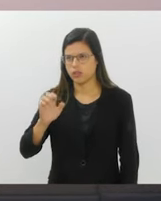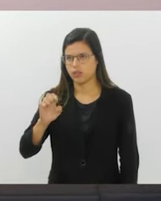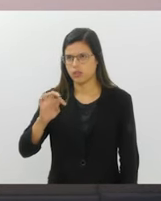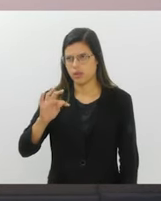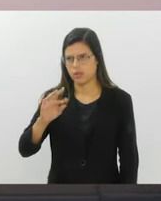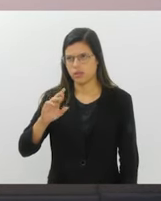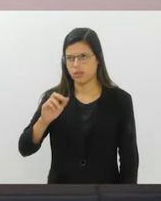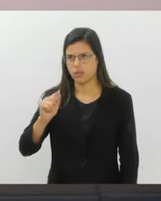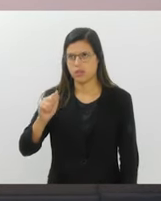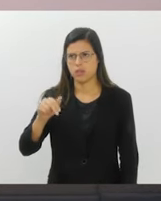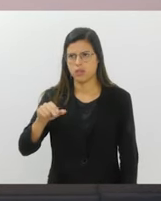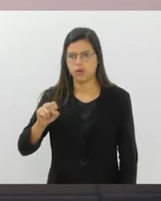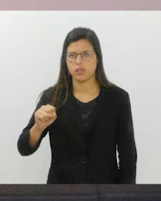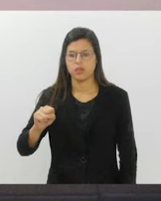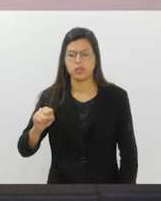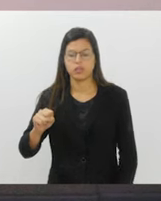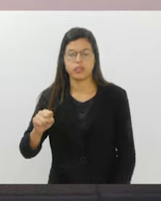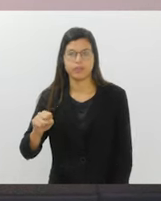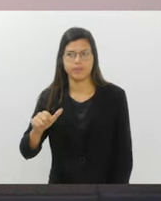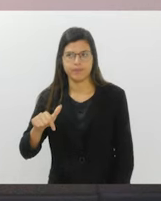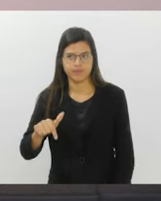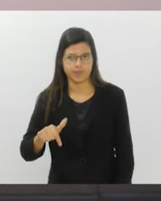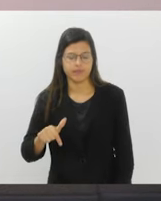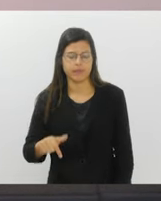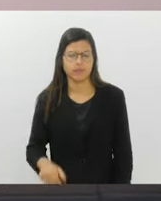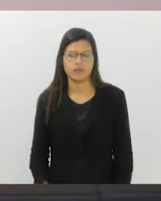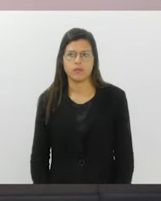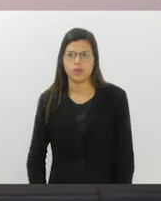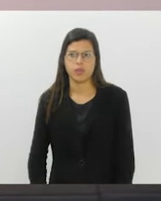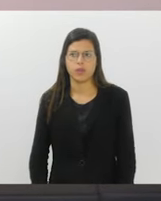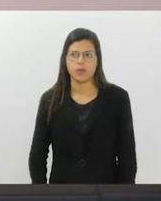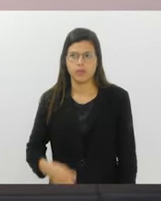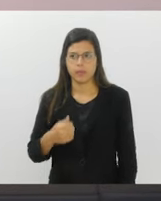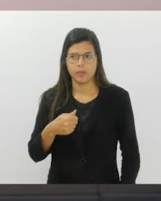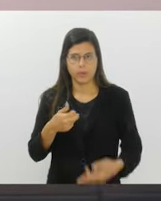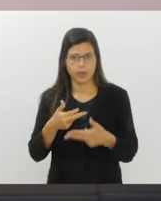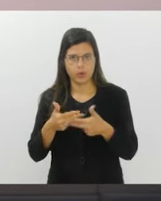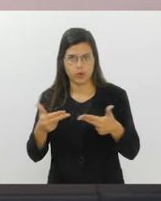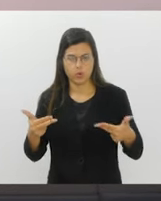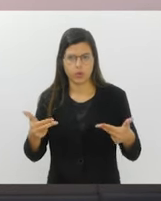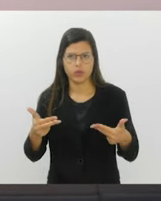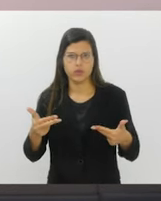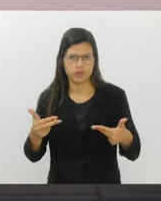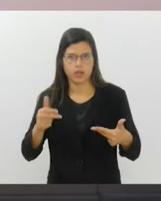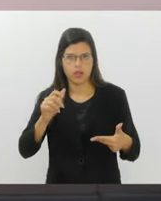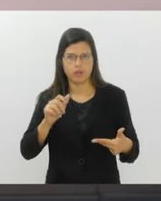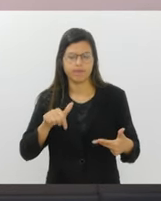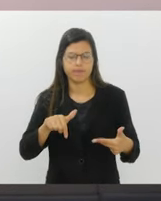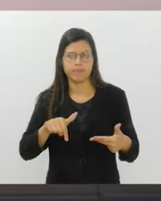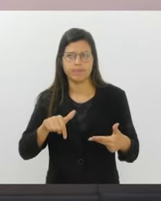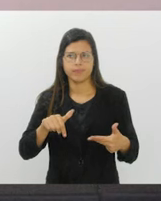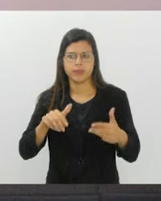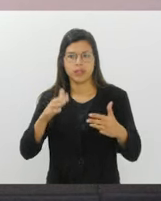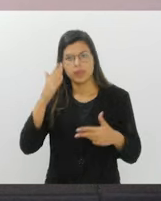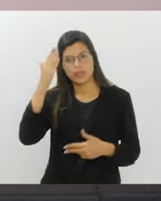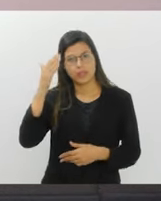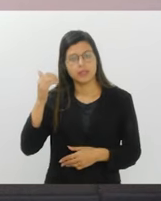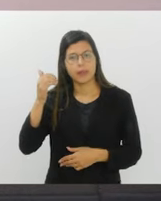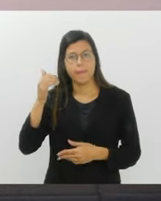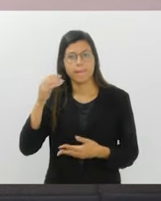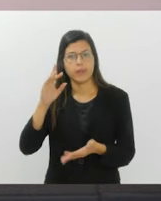A agência reguladora, primeira questão, é saber de